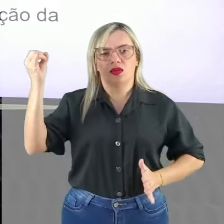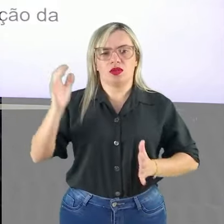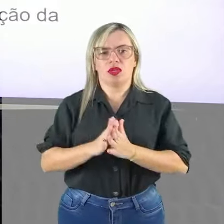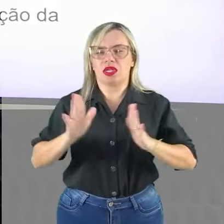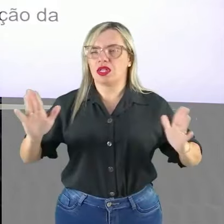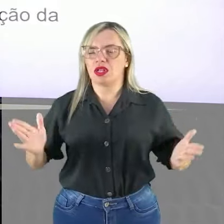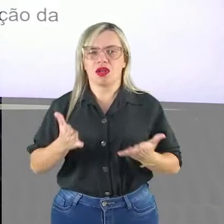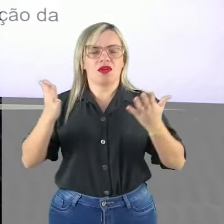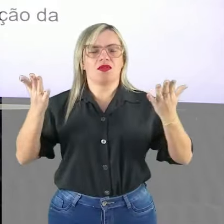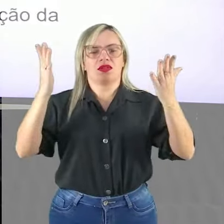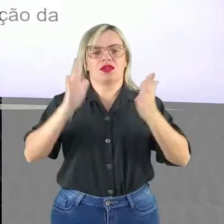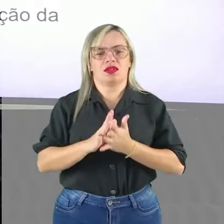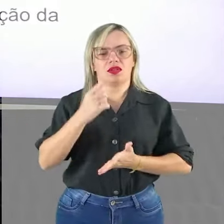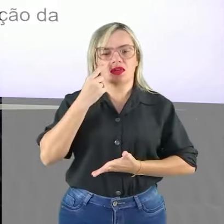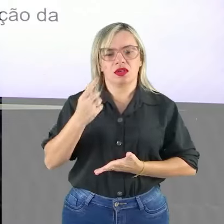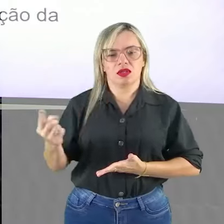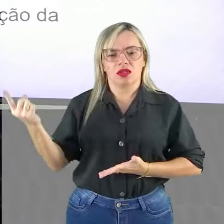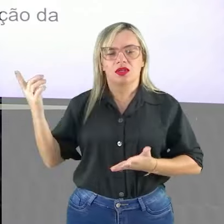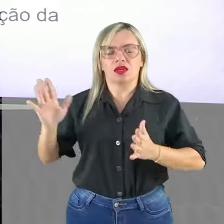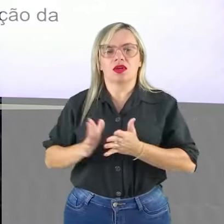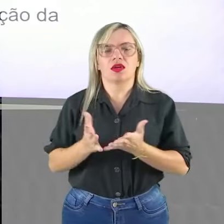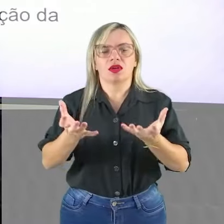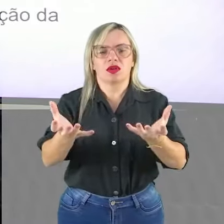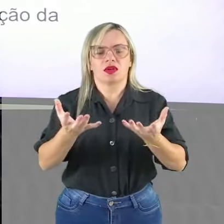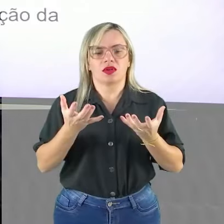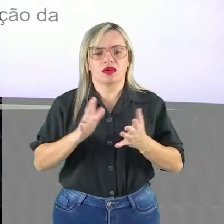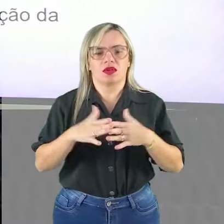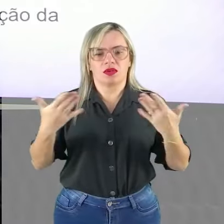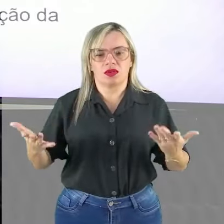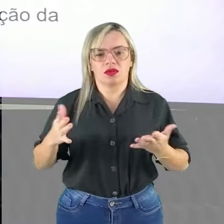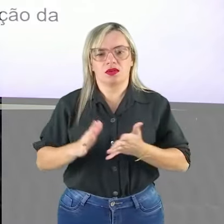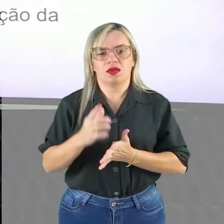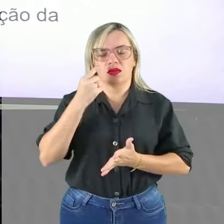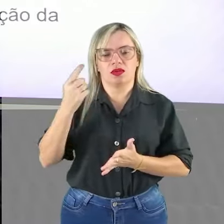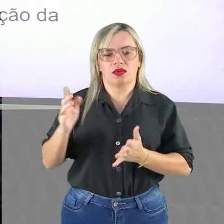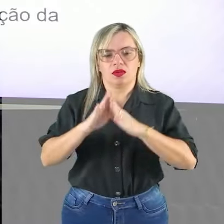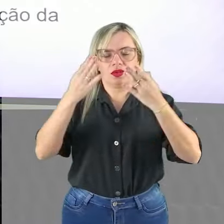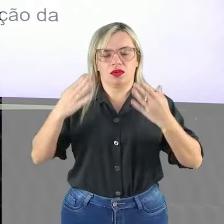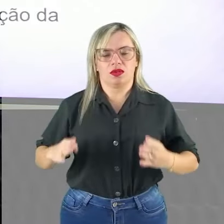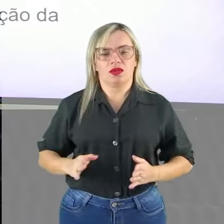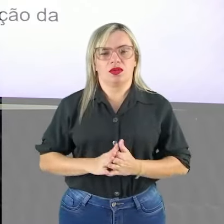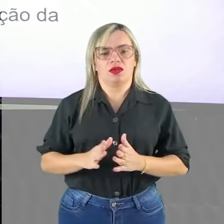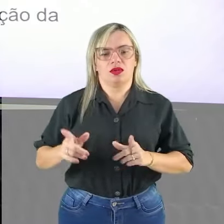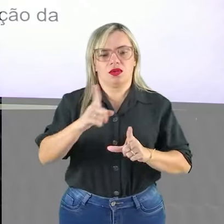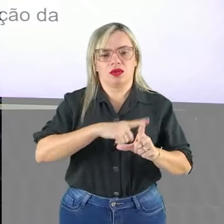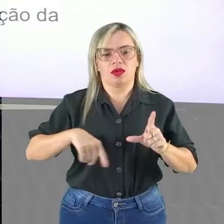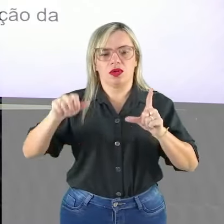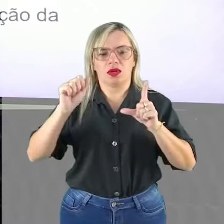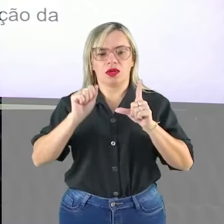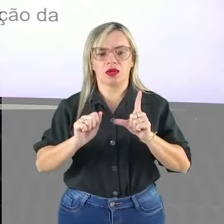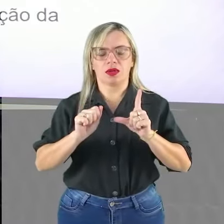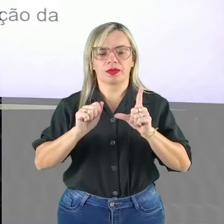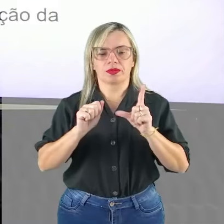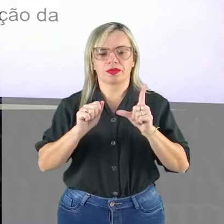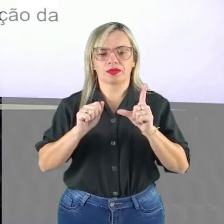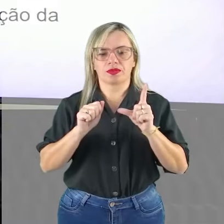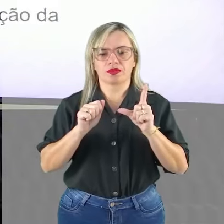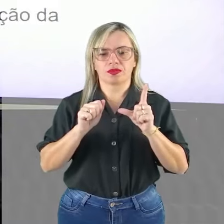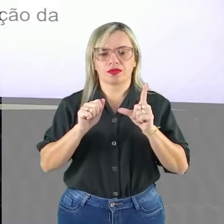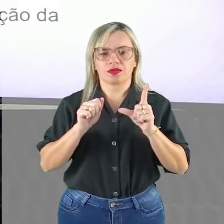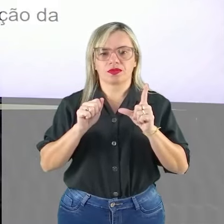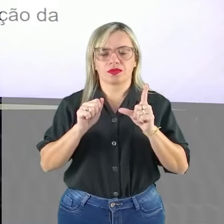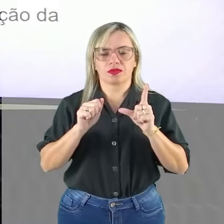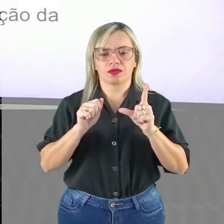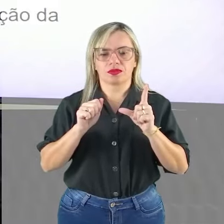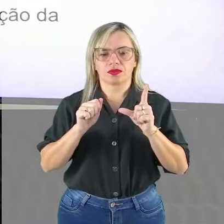enaltecer o que que ele quer aqui né O que que ele quer enaltecer bora ver isso ele ele quer enaltecer a característica amistosa do